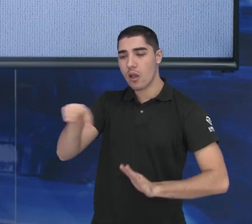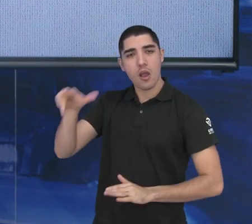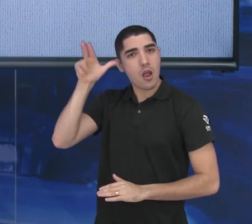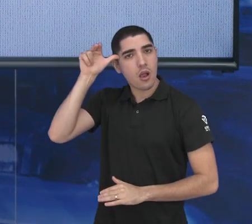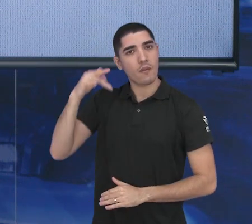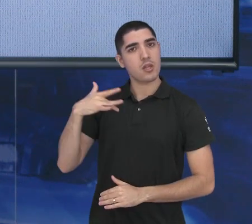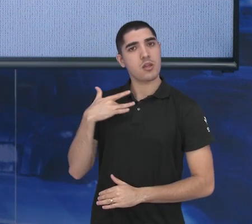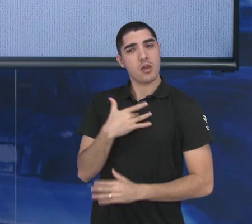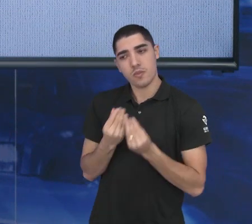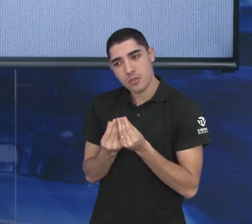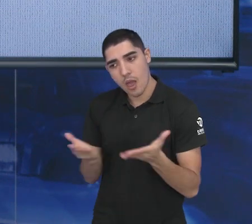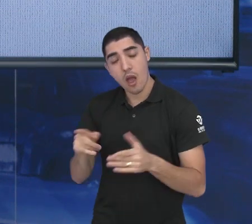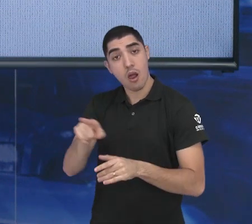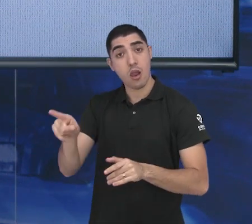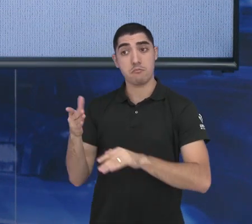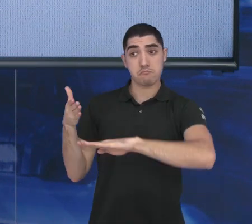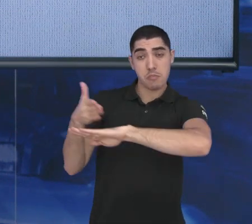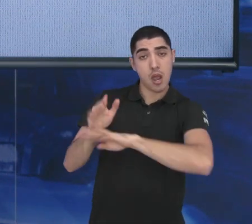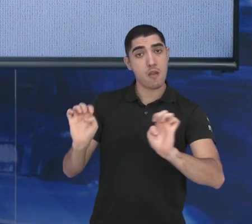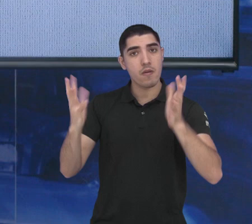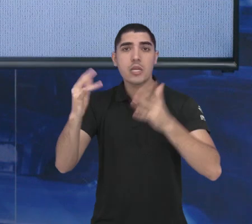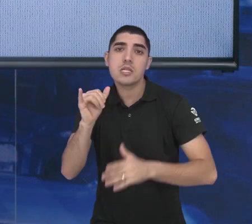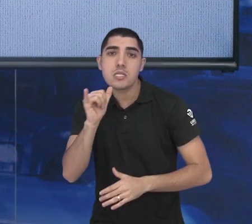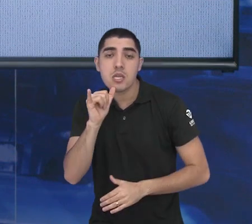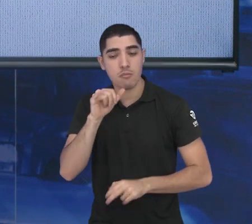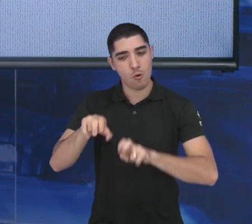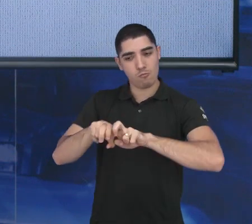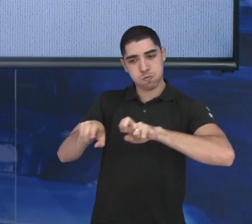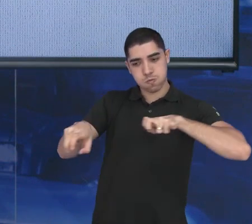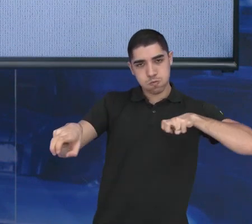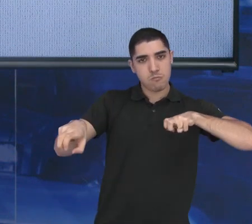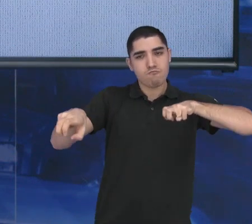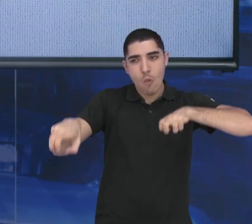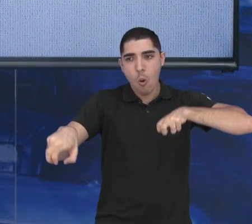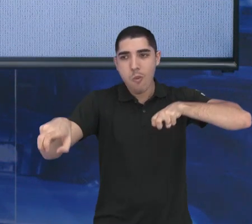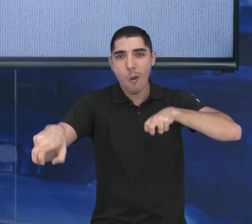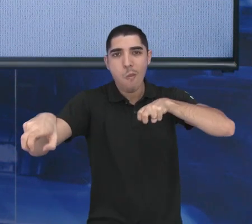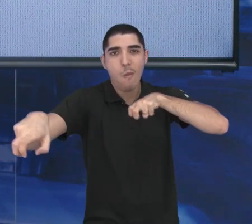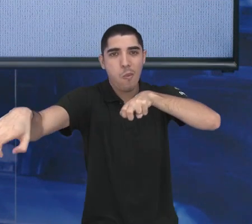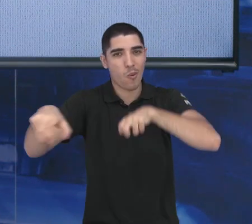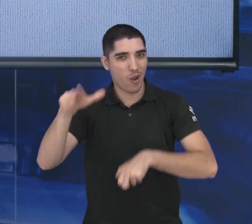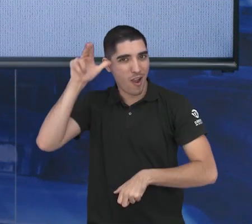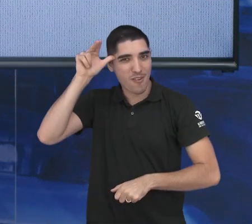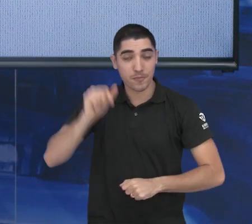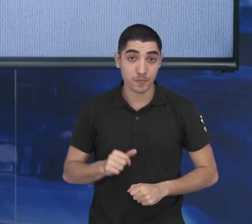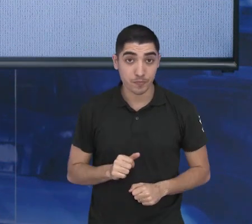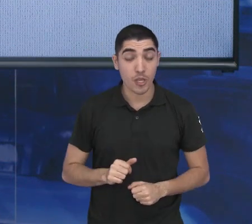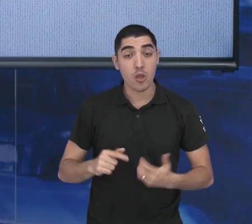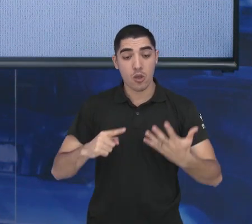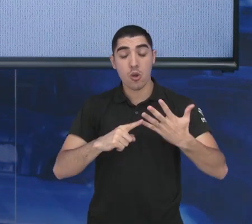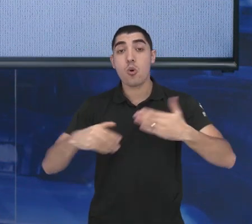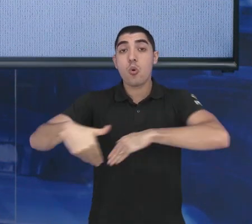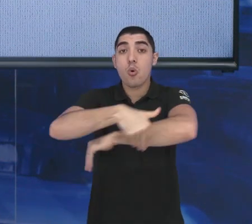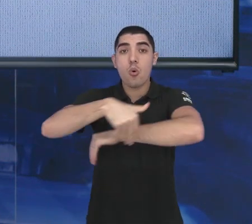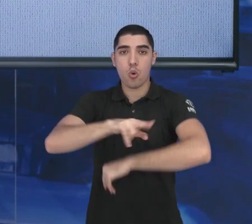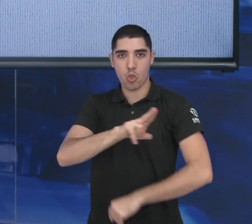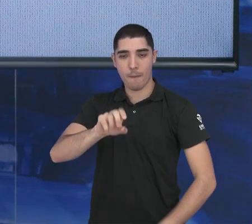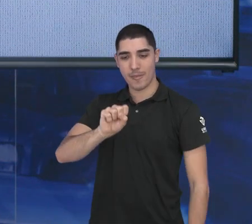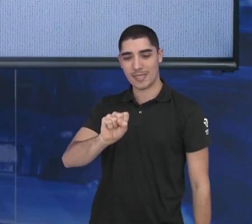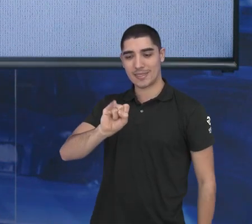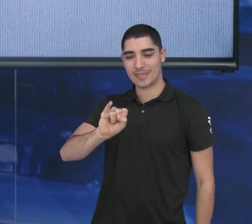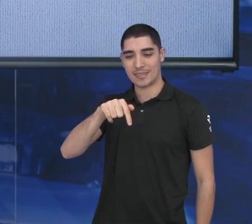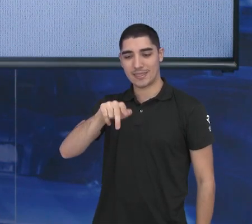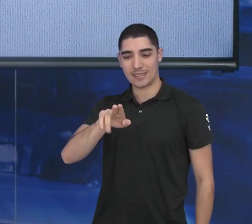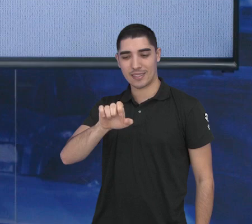de cavalos durante a realização de eventos, como, por exemplo, as cavalgadas. E a Rua Siqueira Campos, na região central de São José